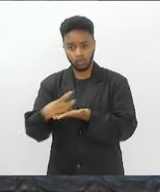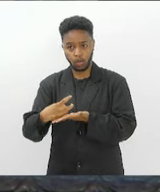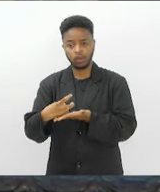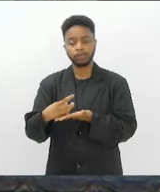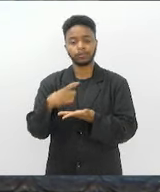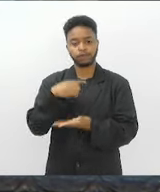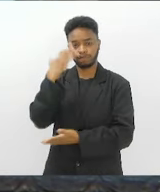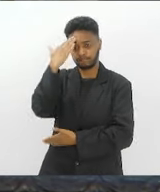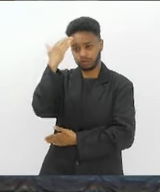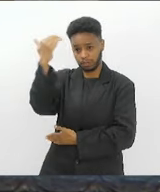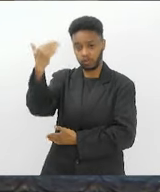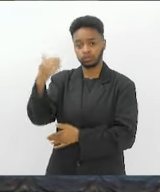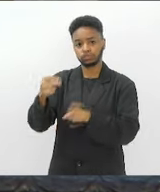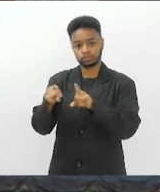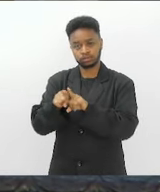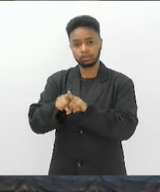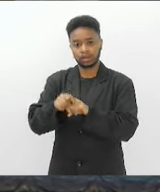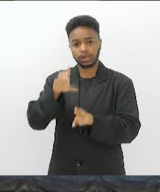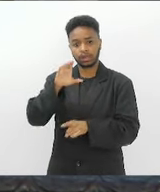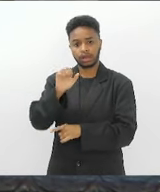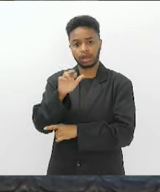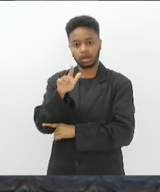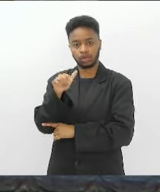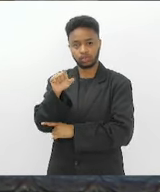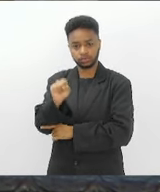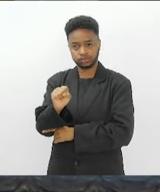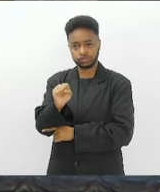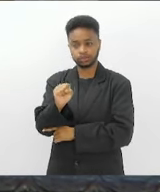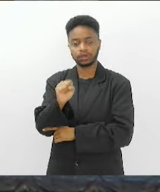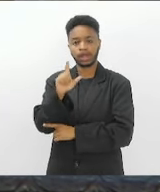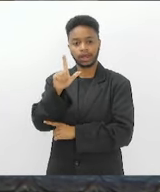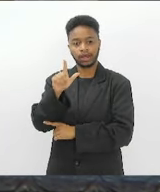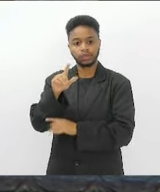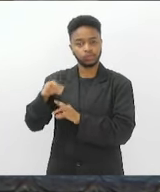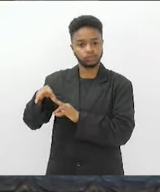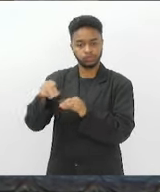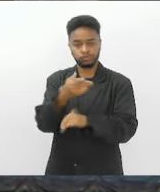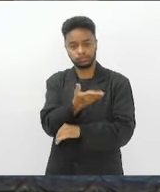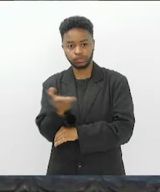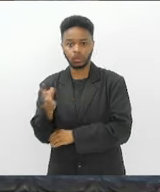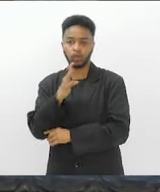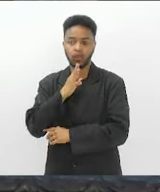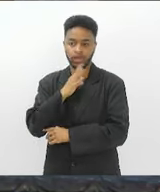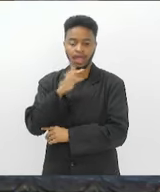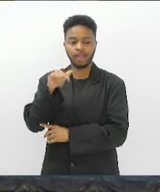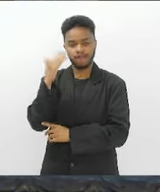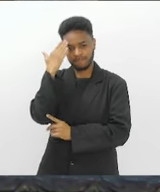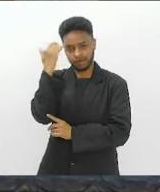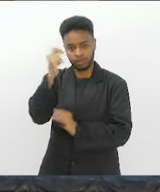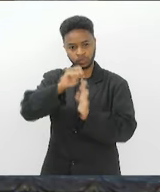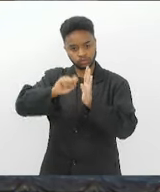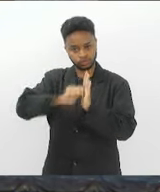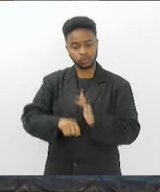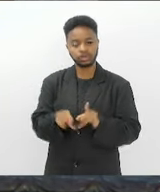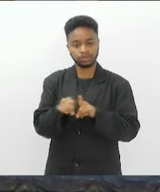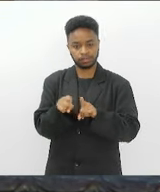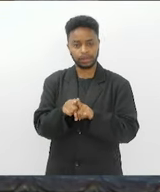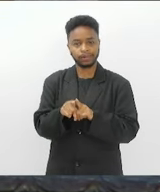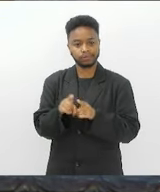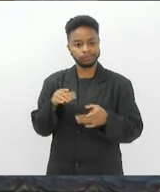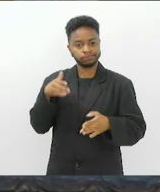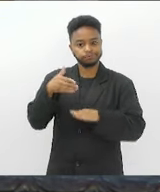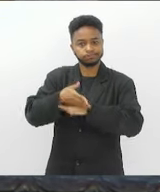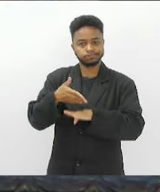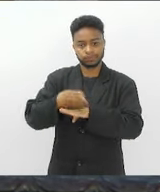fama extraordinária, que foi Carlos Heitor Coni, que todos aqui conhecem, um grande escritor, depois imortal da Academia Brasileira de Letras. Mas